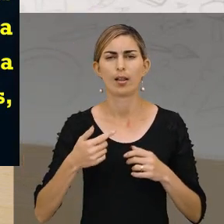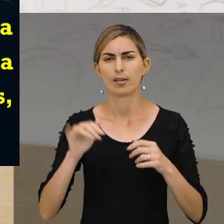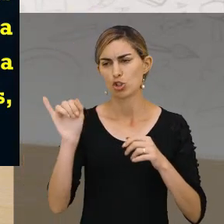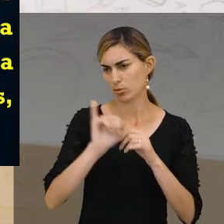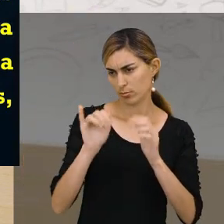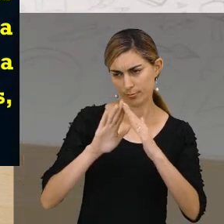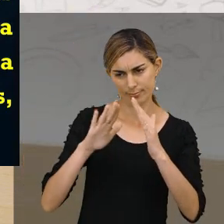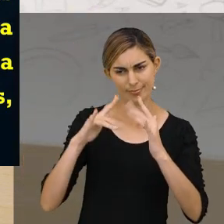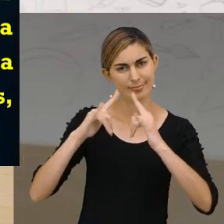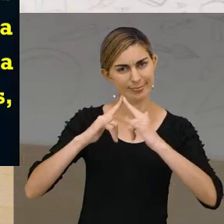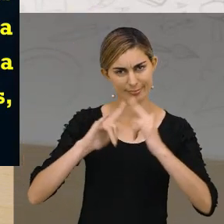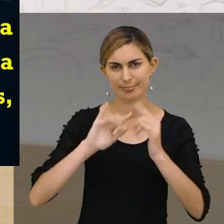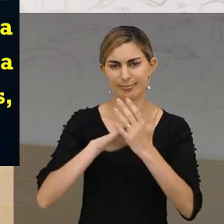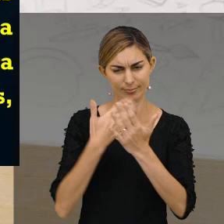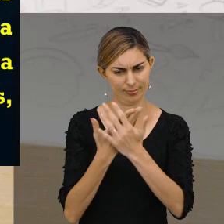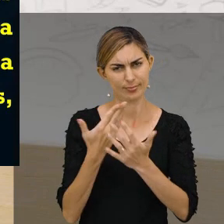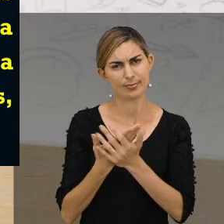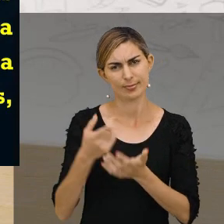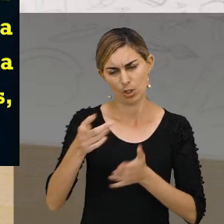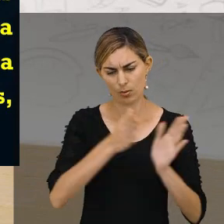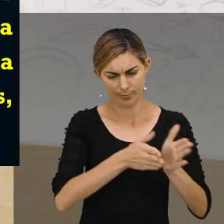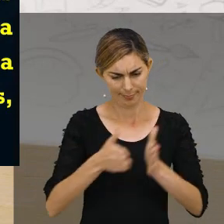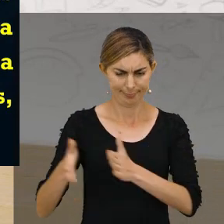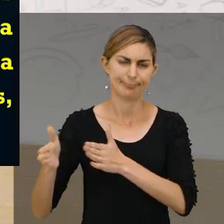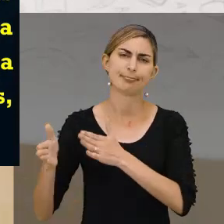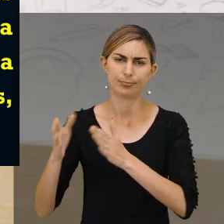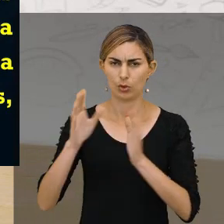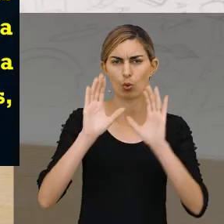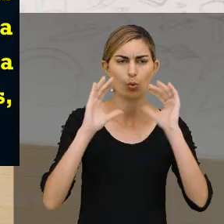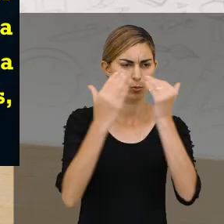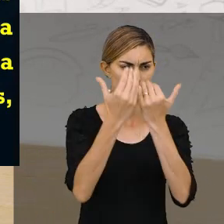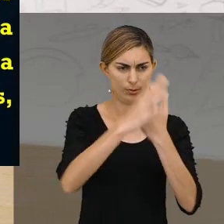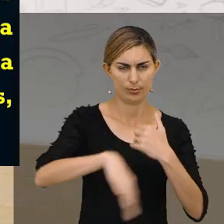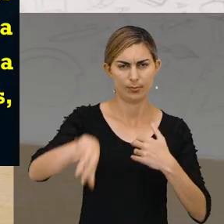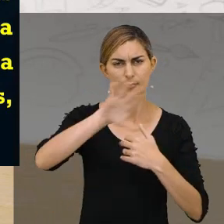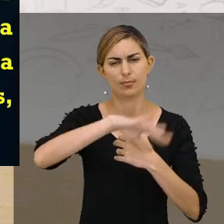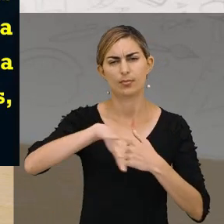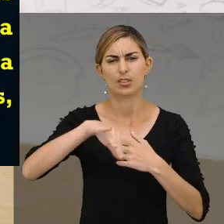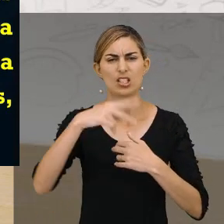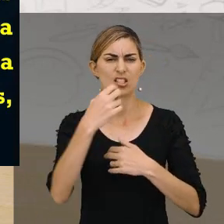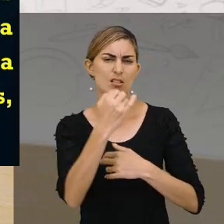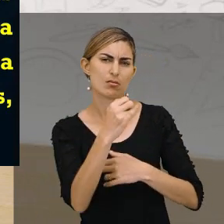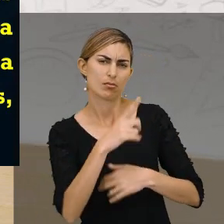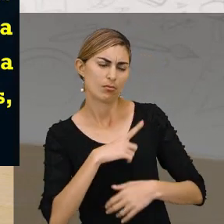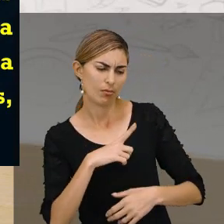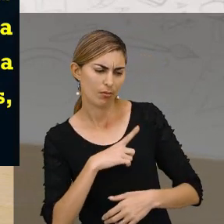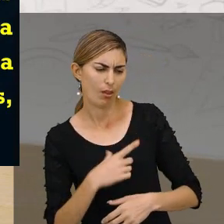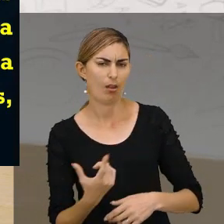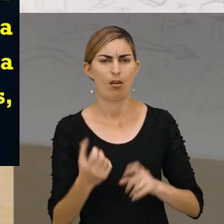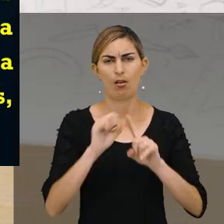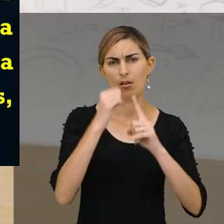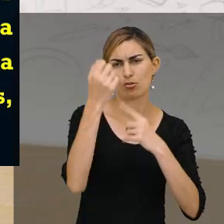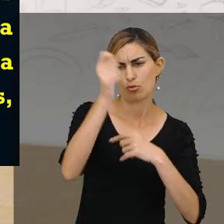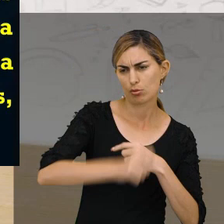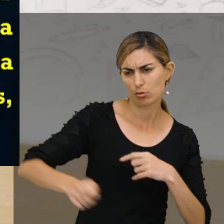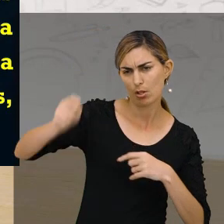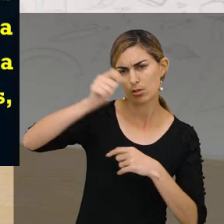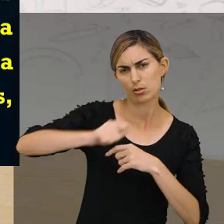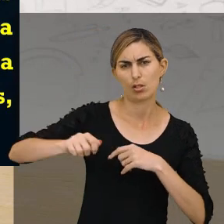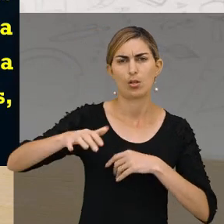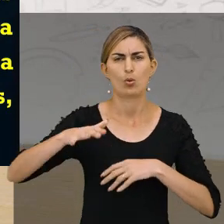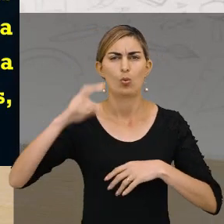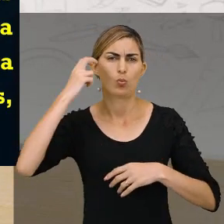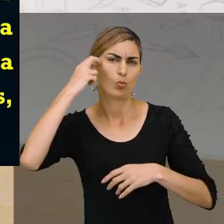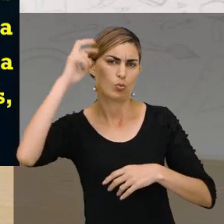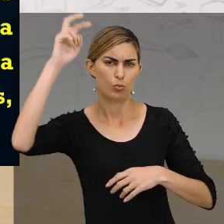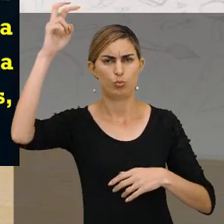culturais, da institucionalidade organizada dessa comunidade, se ela contém uma associação,